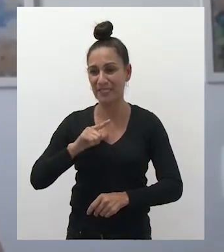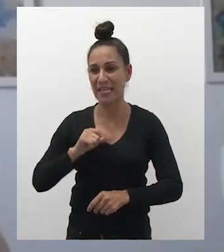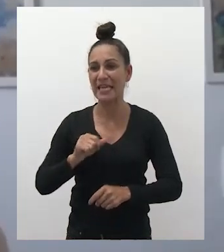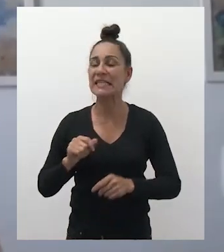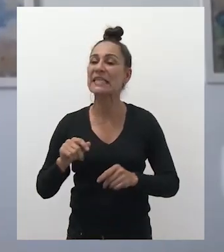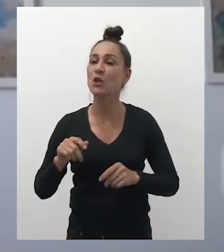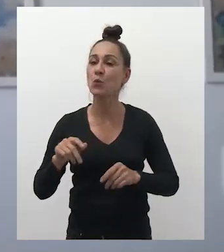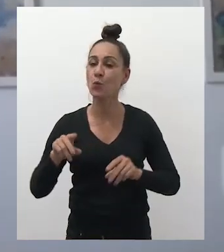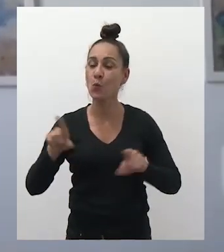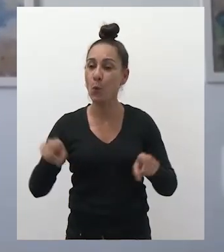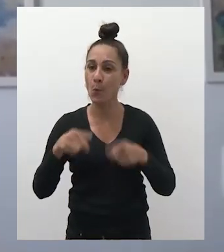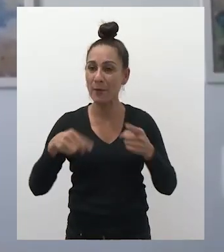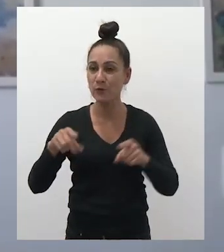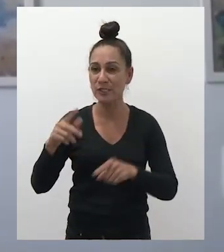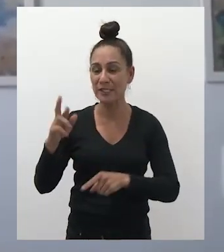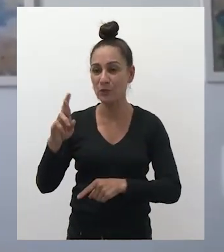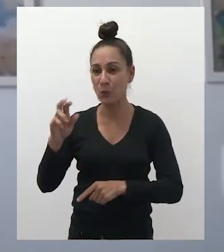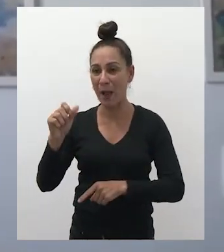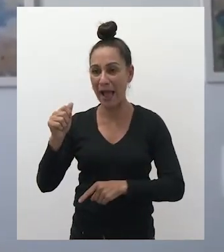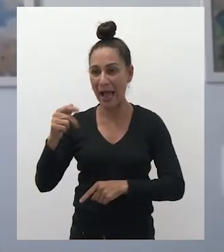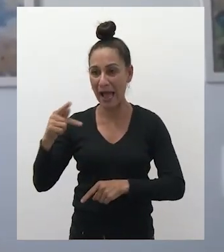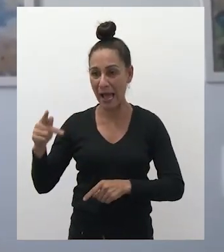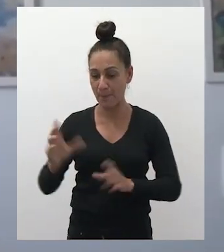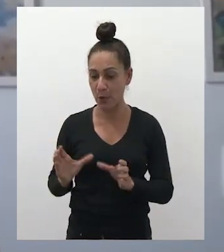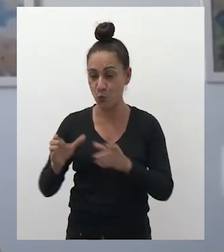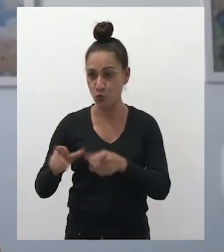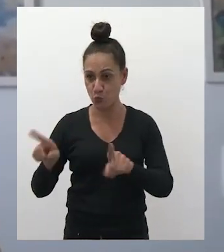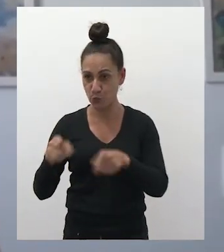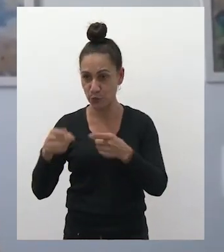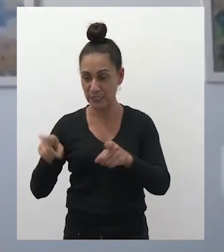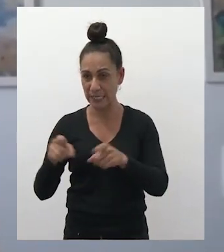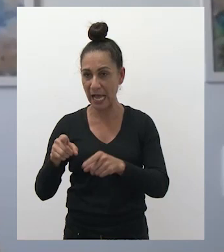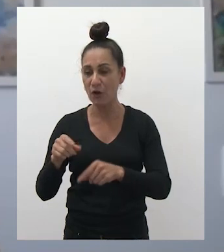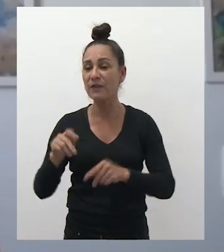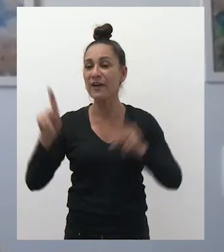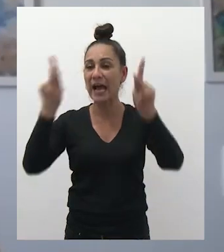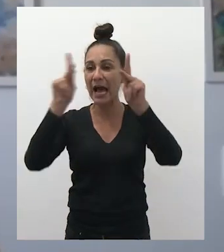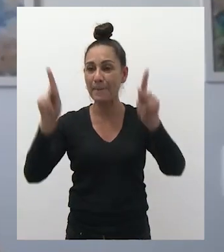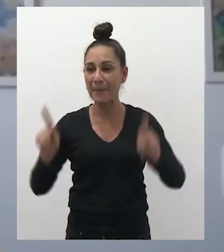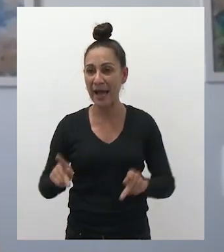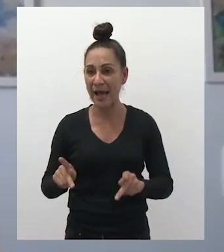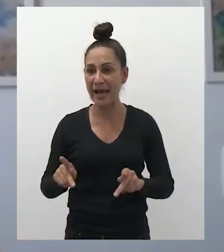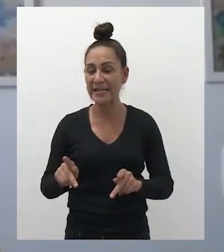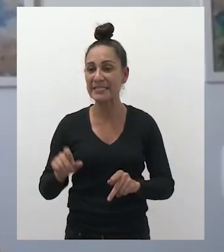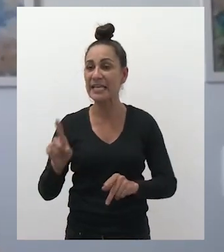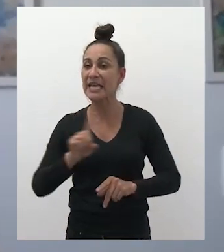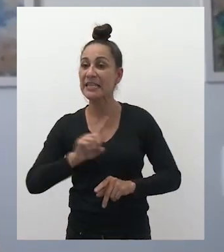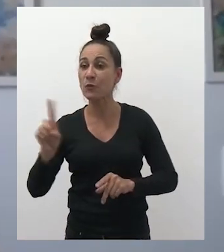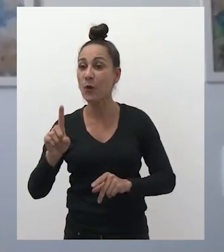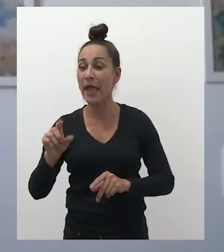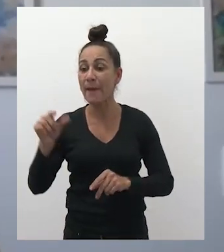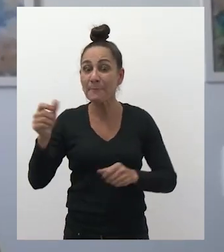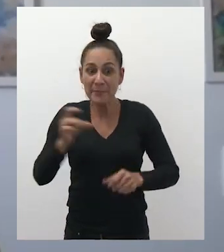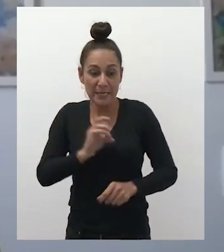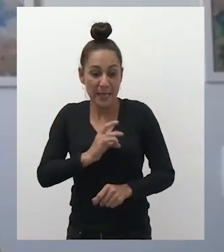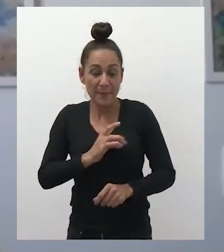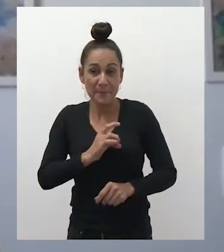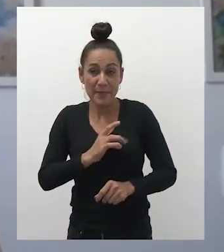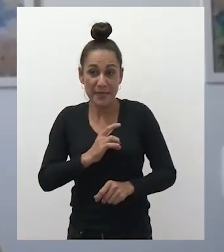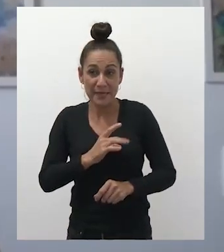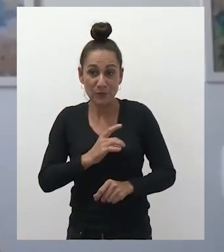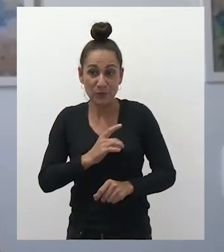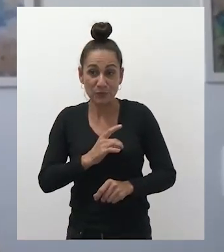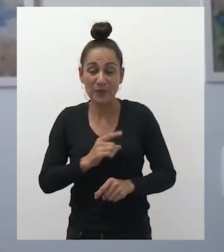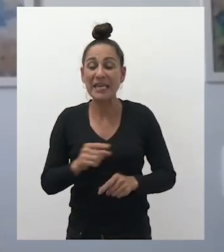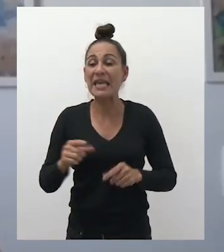do Rapa, talvez vocês já tenham ouvido, fala, né? A paz sem voz não é paz, é medo. E aqui